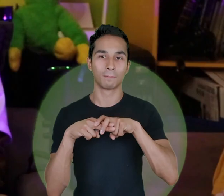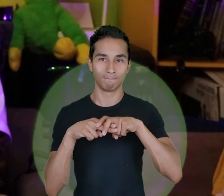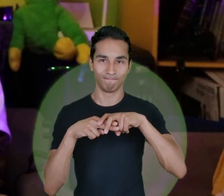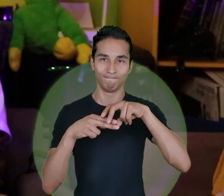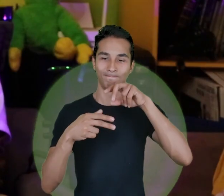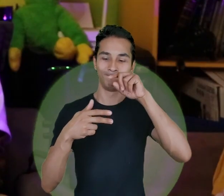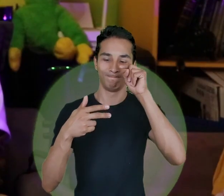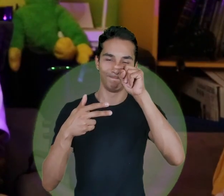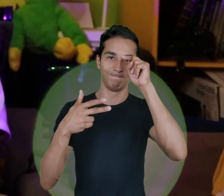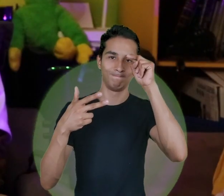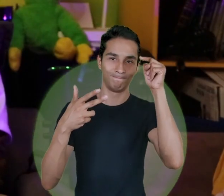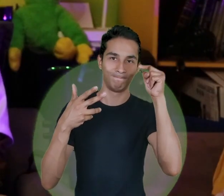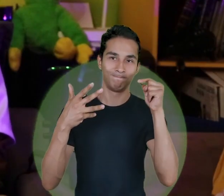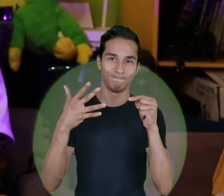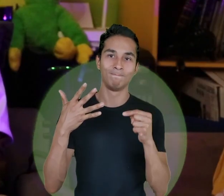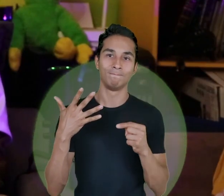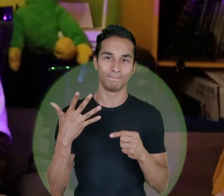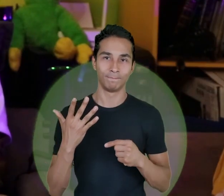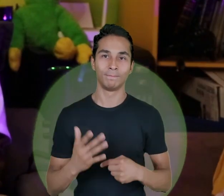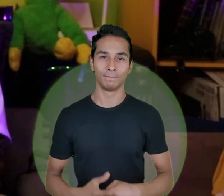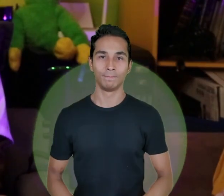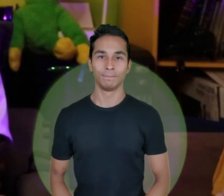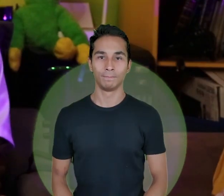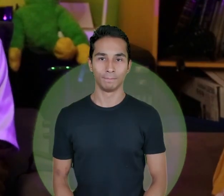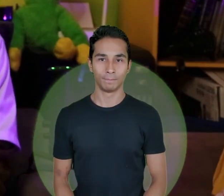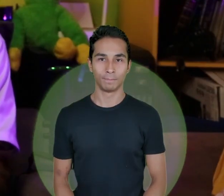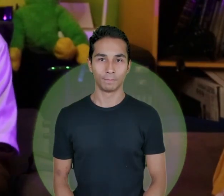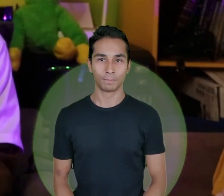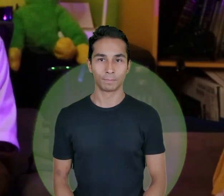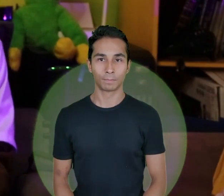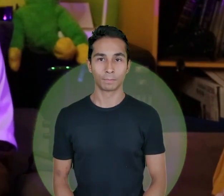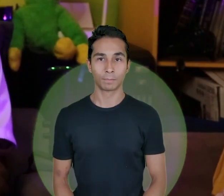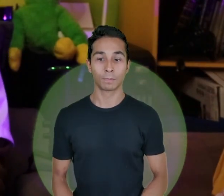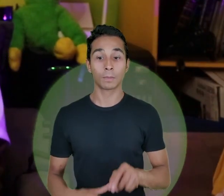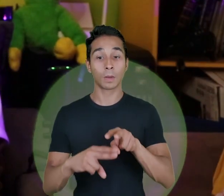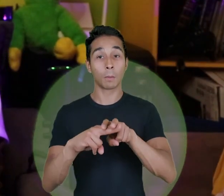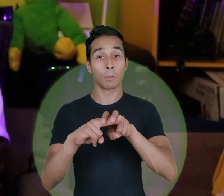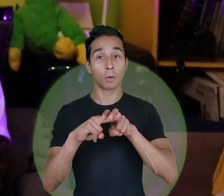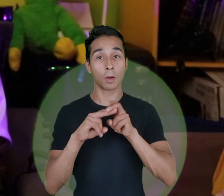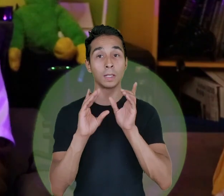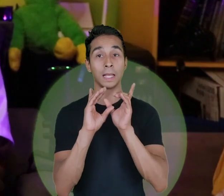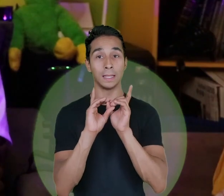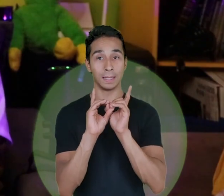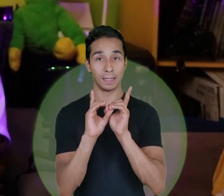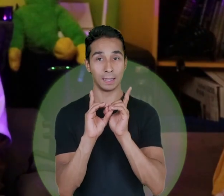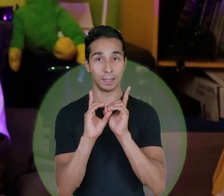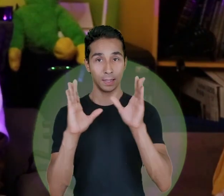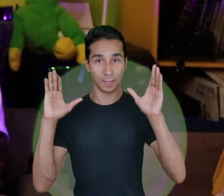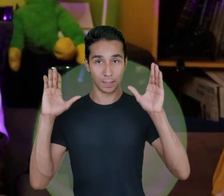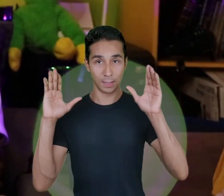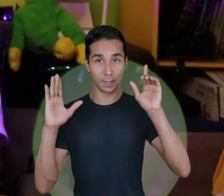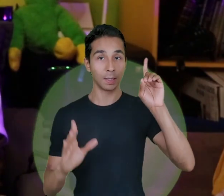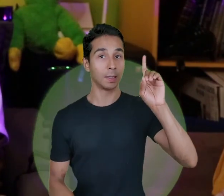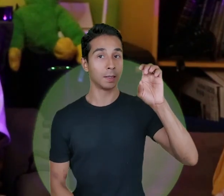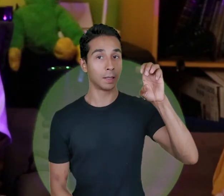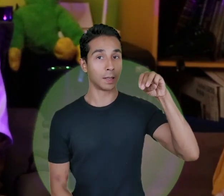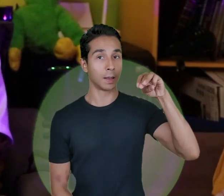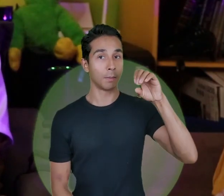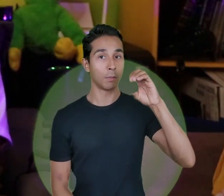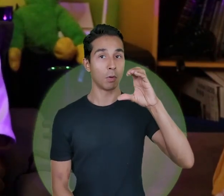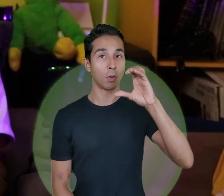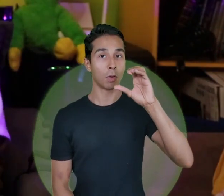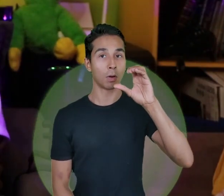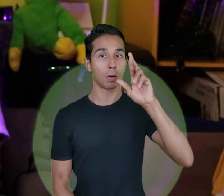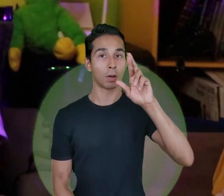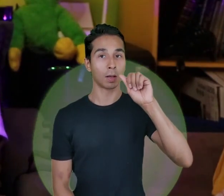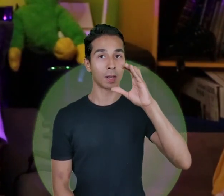assim, né? Tanto por conta da própria formalização da democracia, né? Da república, da nova república,